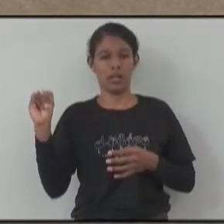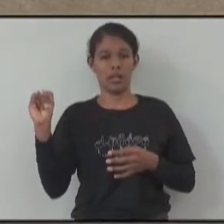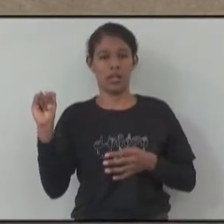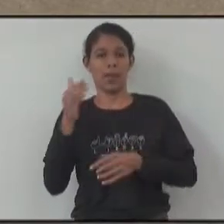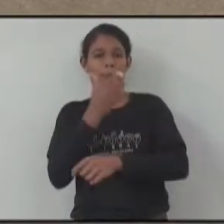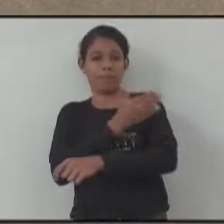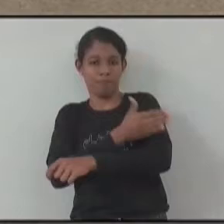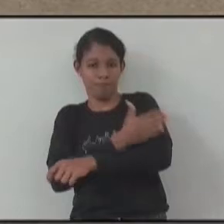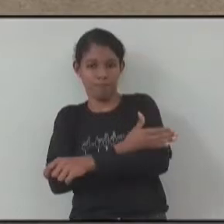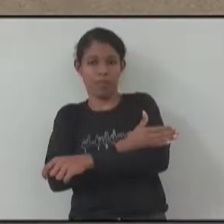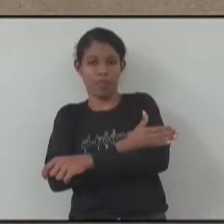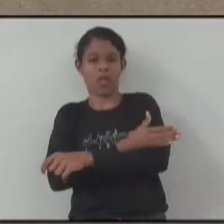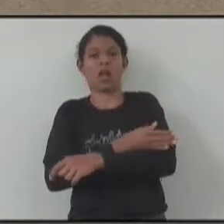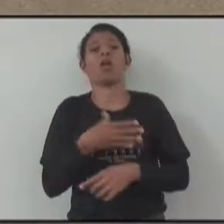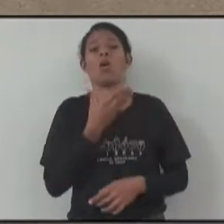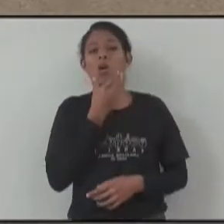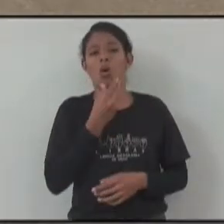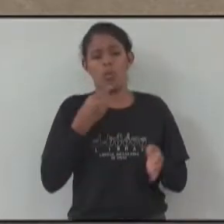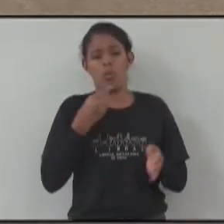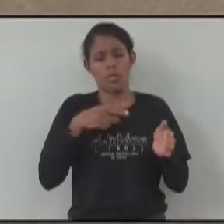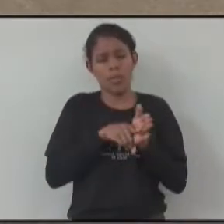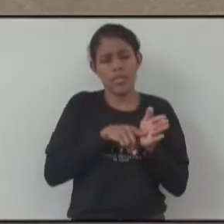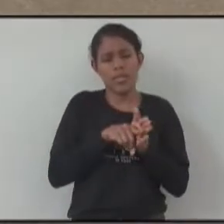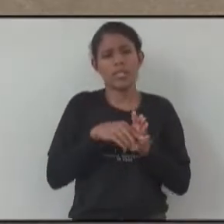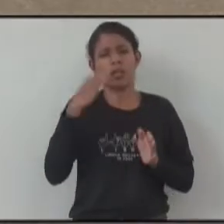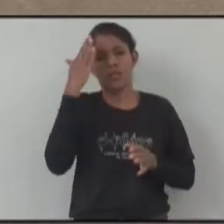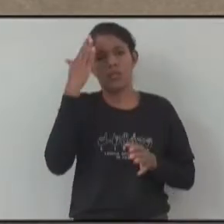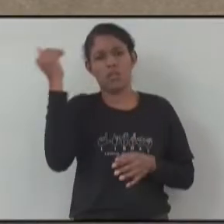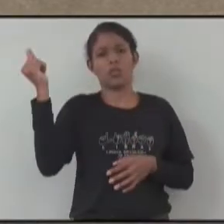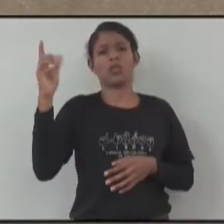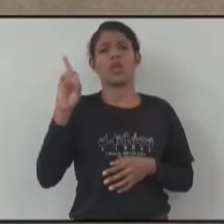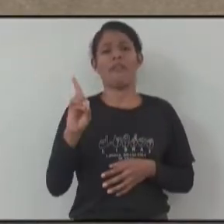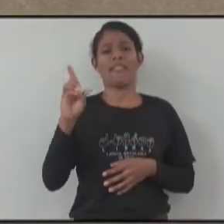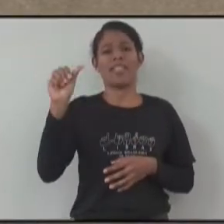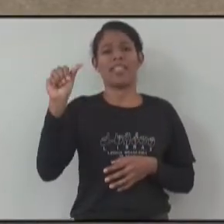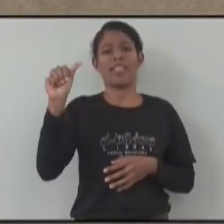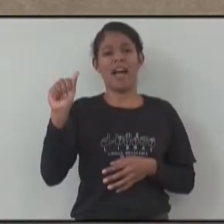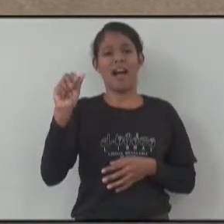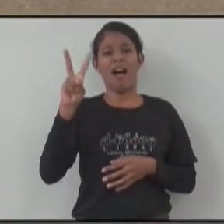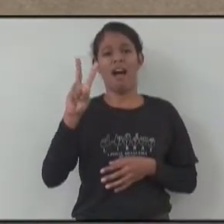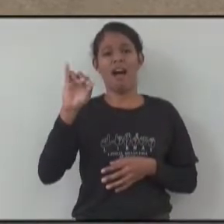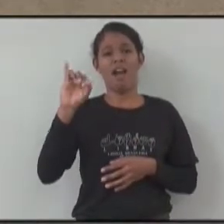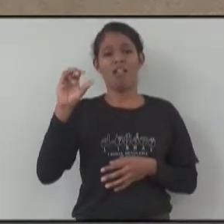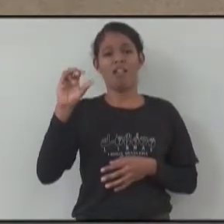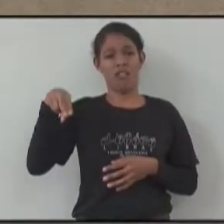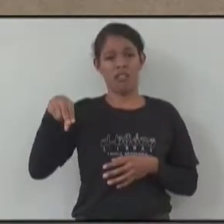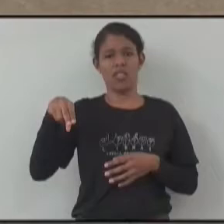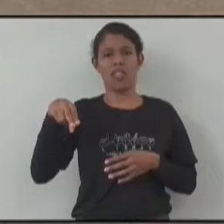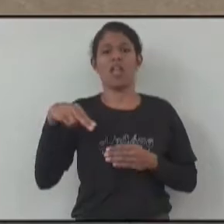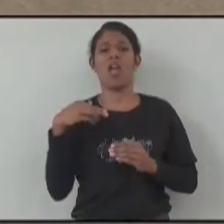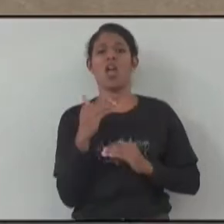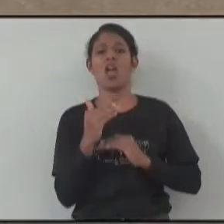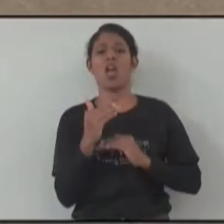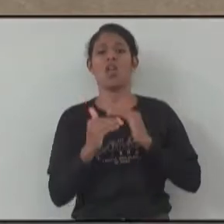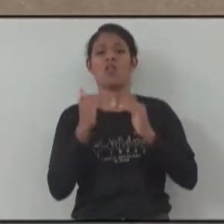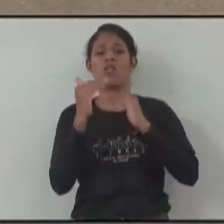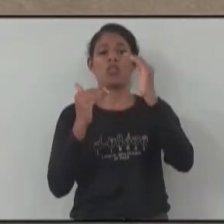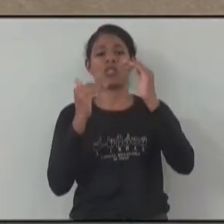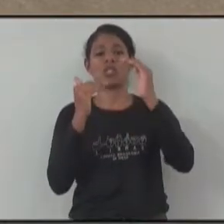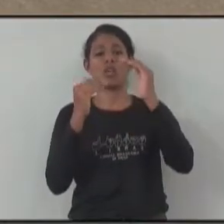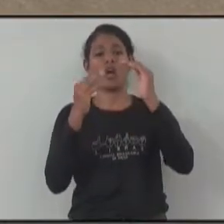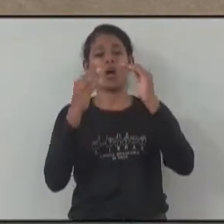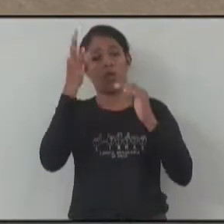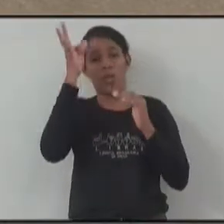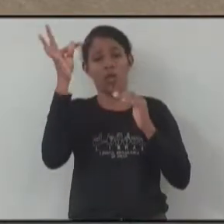descende dos macacos. Este período ele é dividido entre paleolítico e neolítico. Aqui nós vamos ver